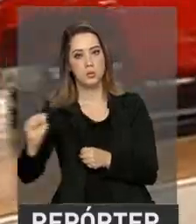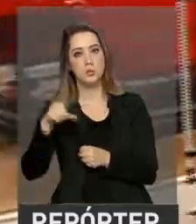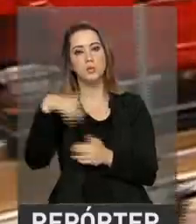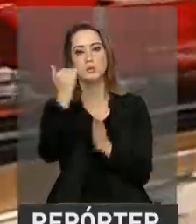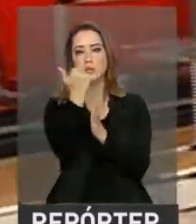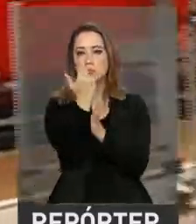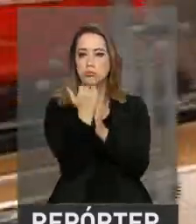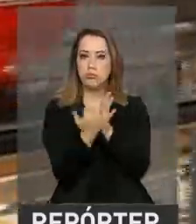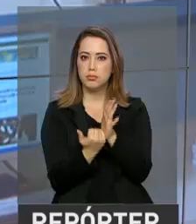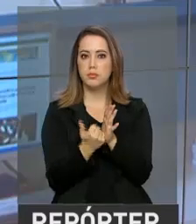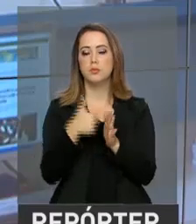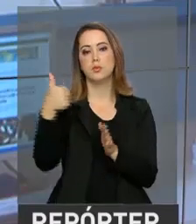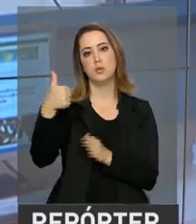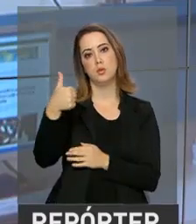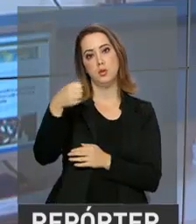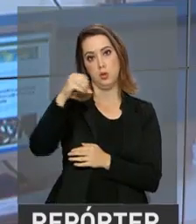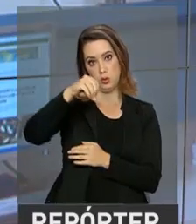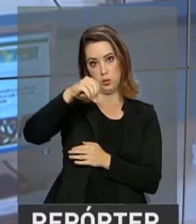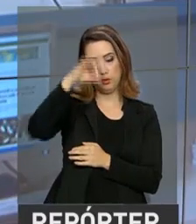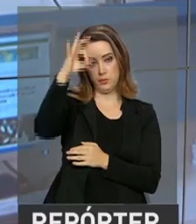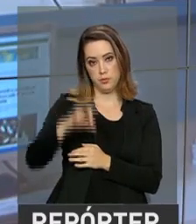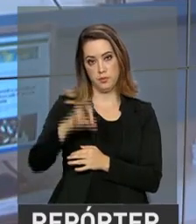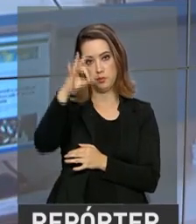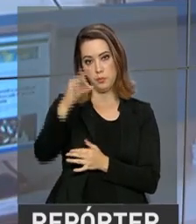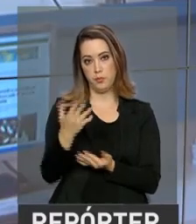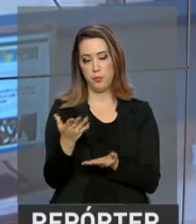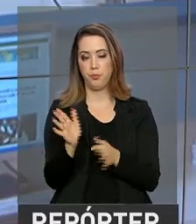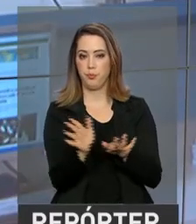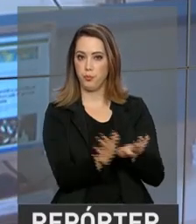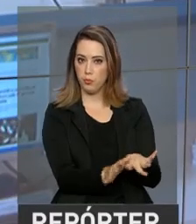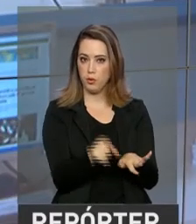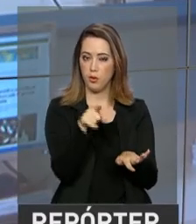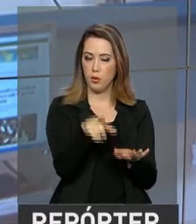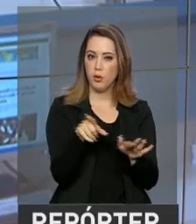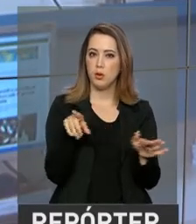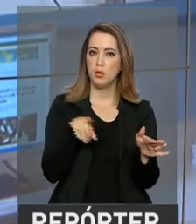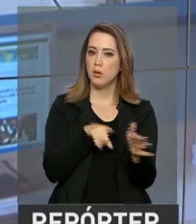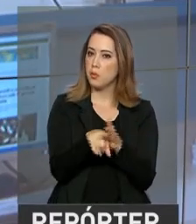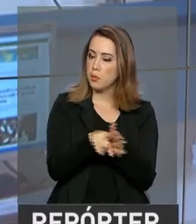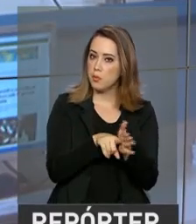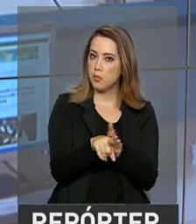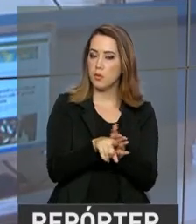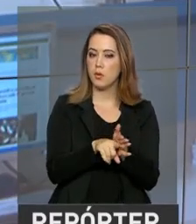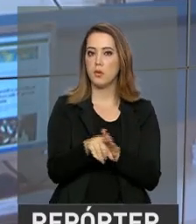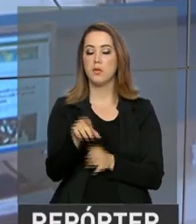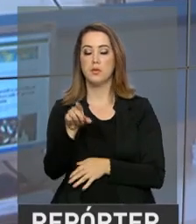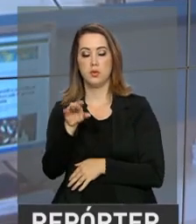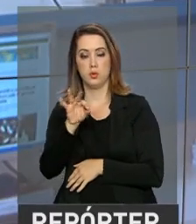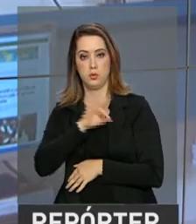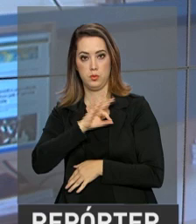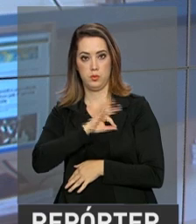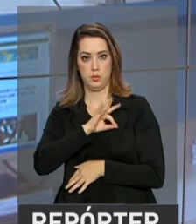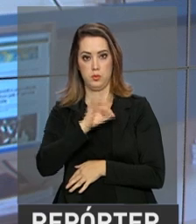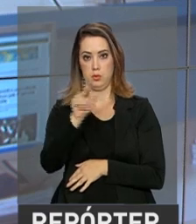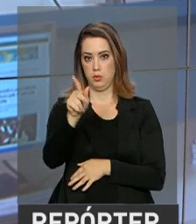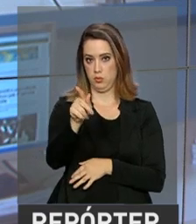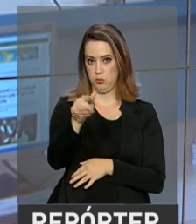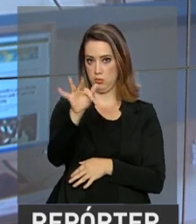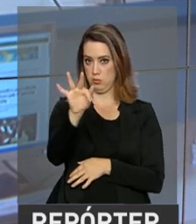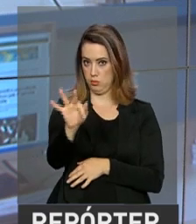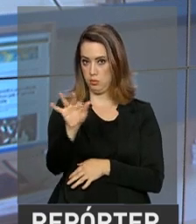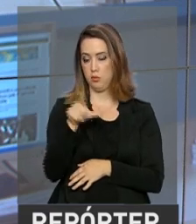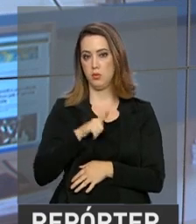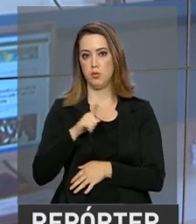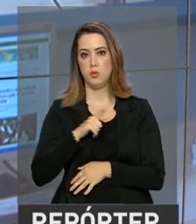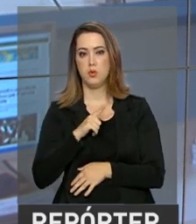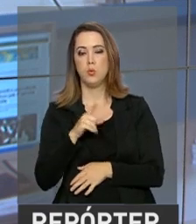de 9%. A Polícia Federal cumpre mandados de mais uma fase da Operação Lava Jato. A ação, que foi batizada de